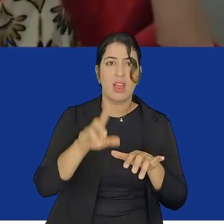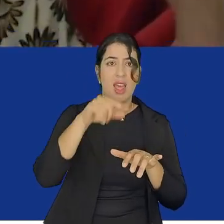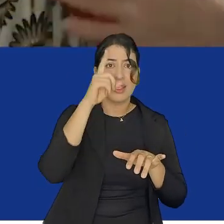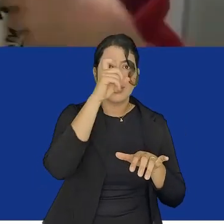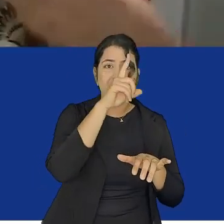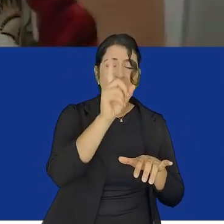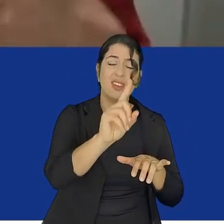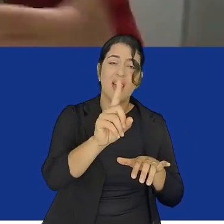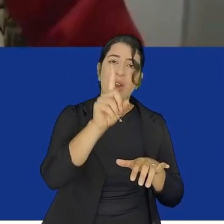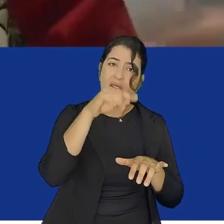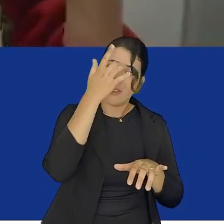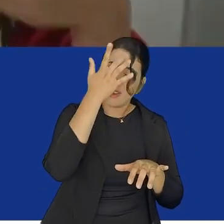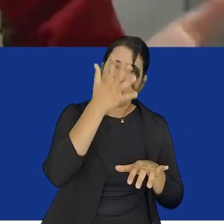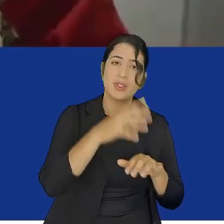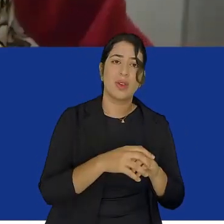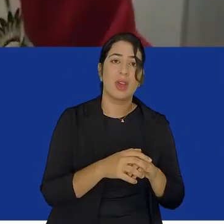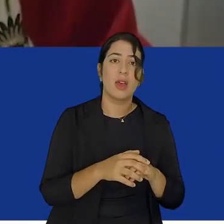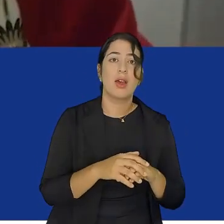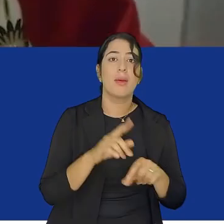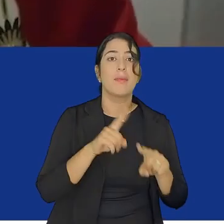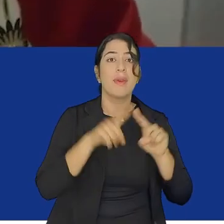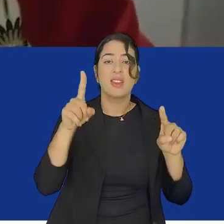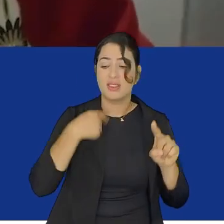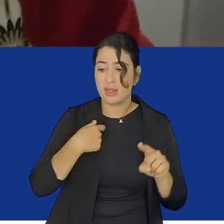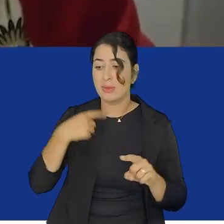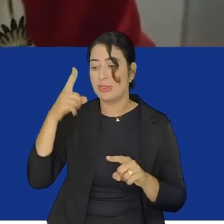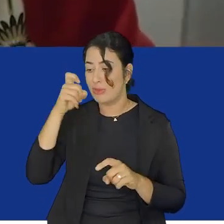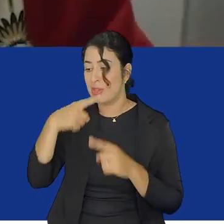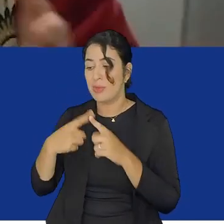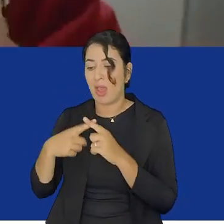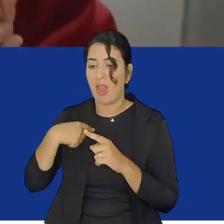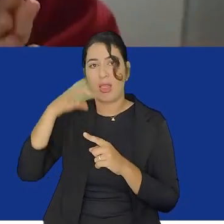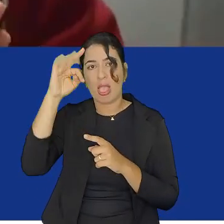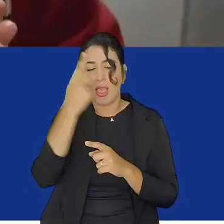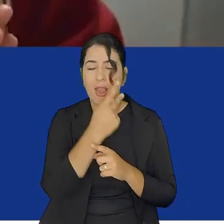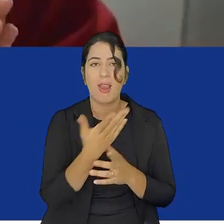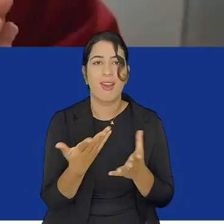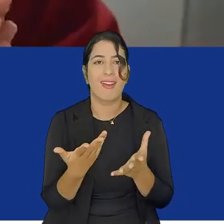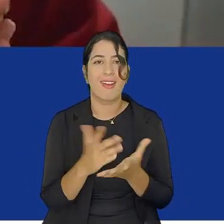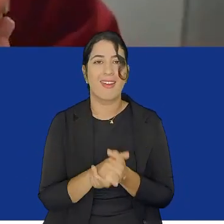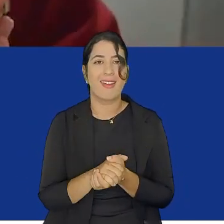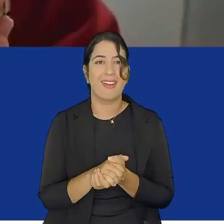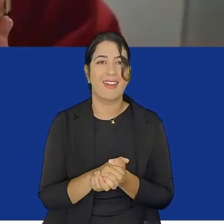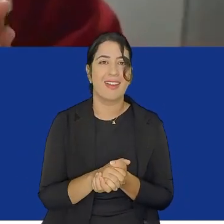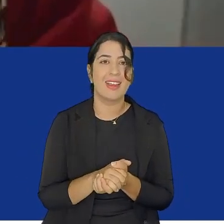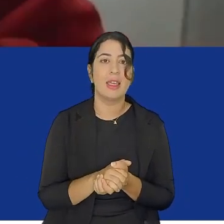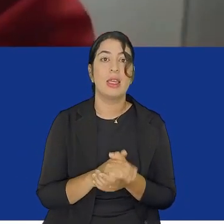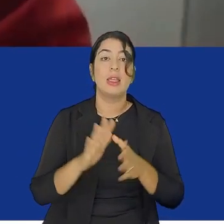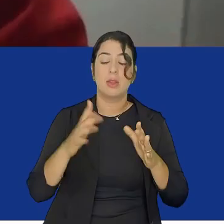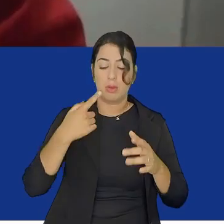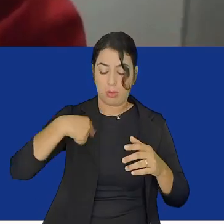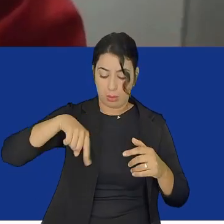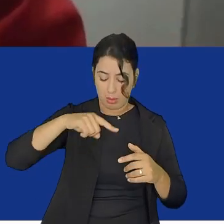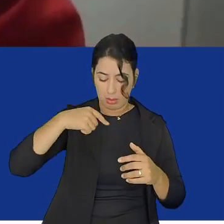fácil, mas não assim para fazer mandado de penhora, não vai dar certo. Então a gente precisa se conhecer,